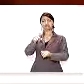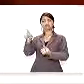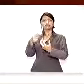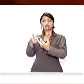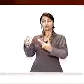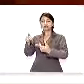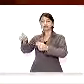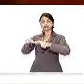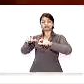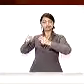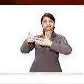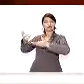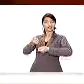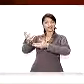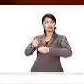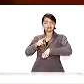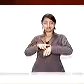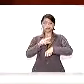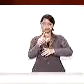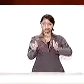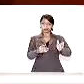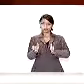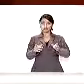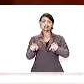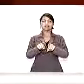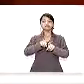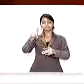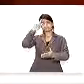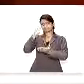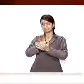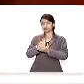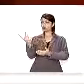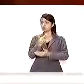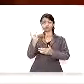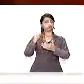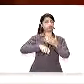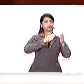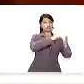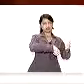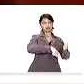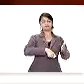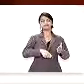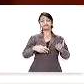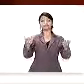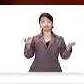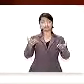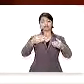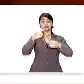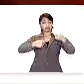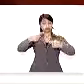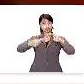recebimento provisórios e definitivos Em ambos os contratos votos que estão em